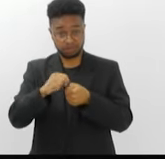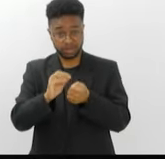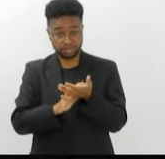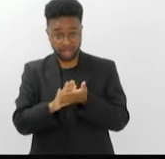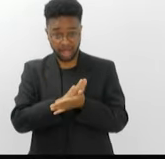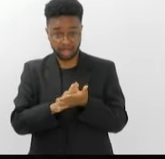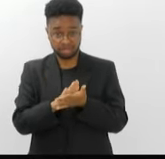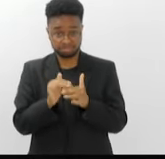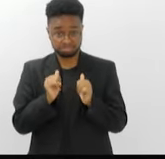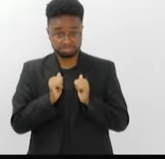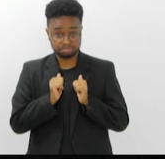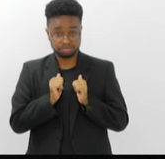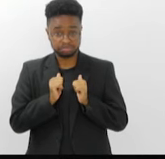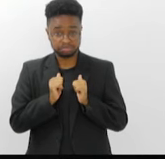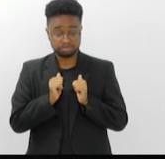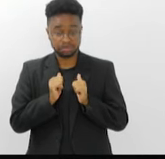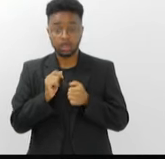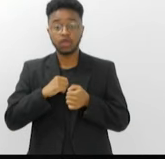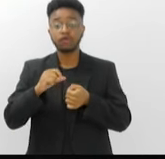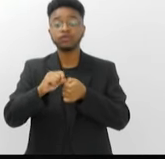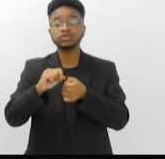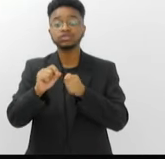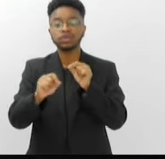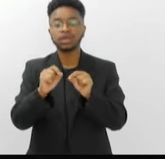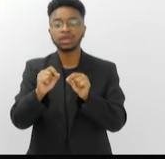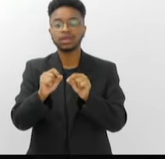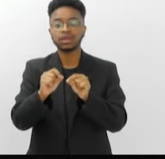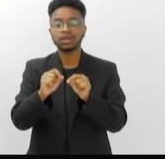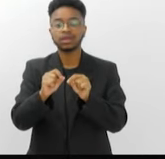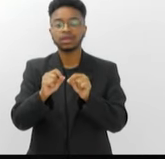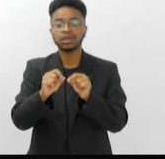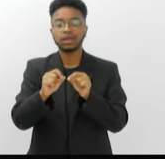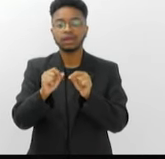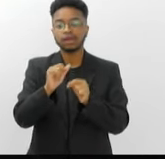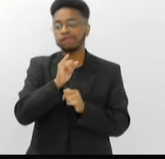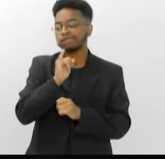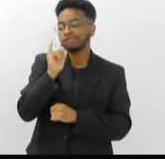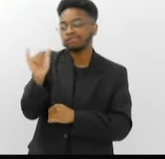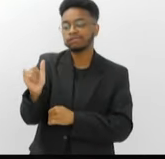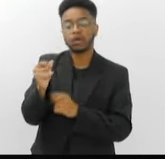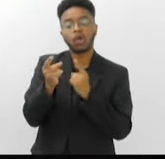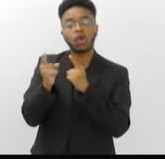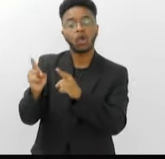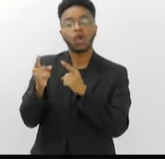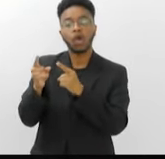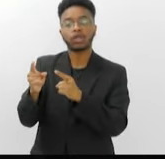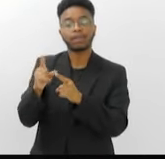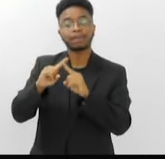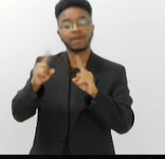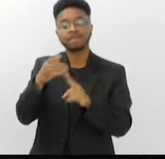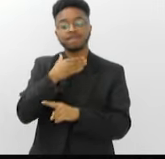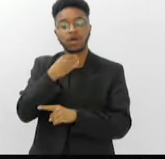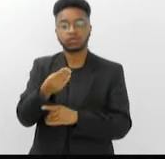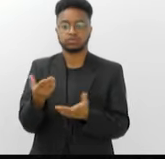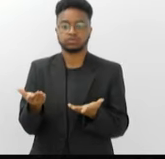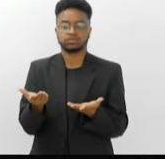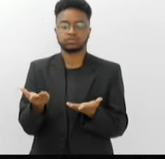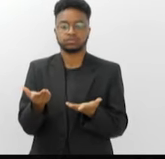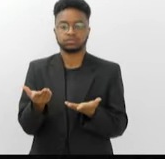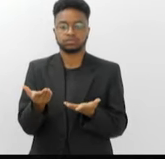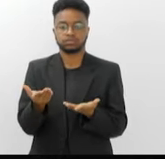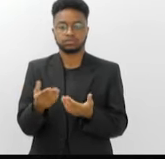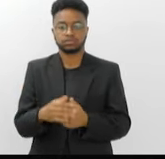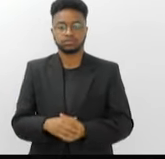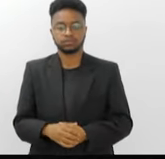eu estou praticando difamação. difamação. Então,